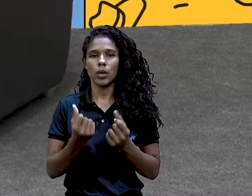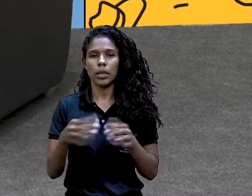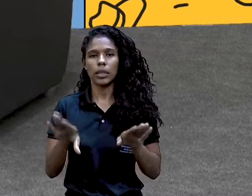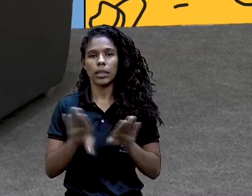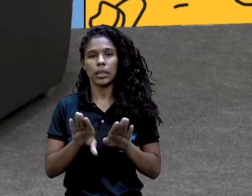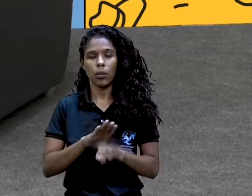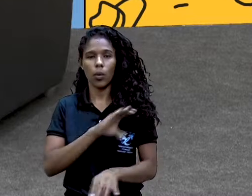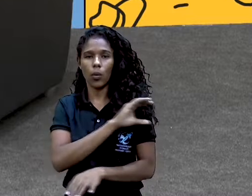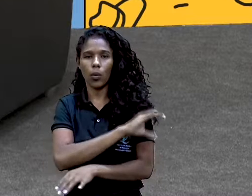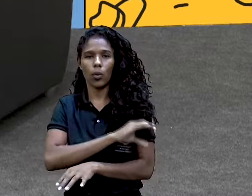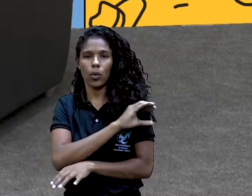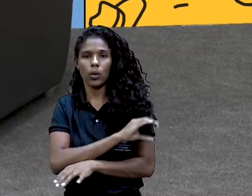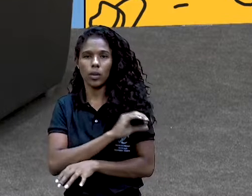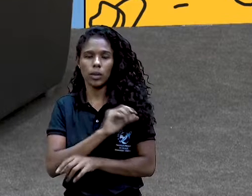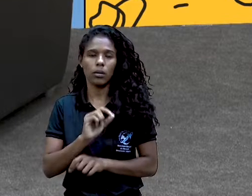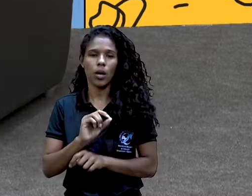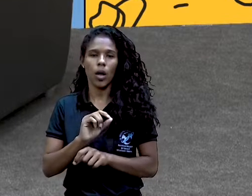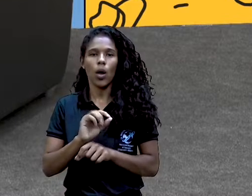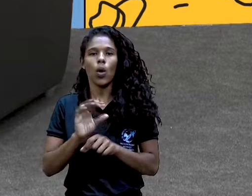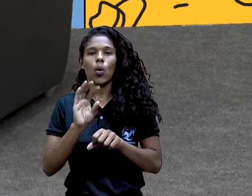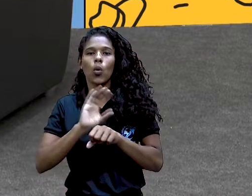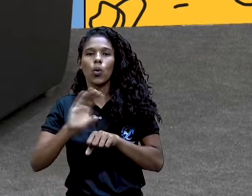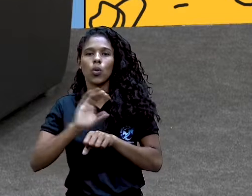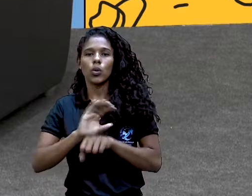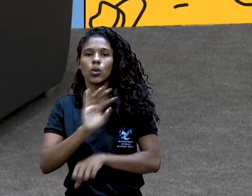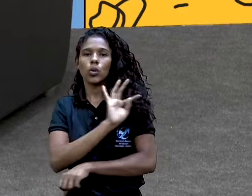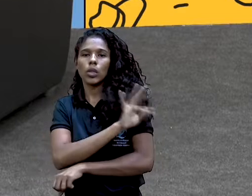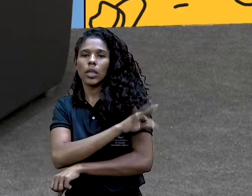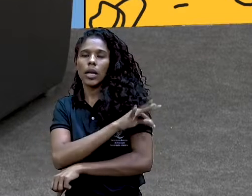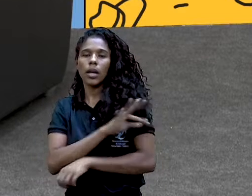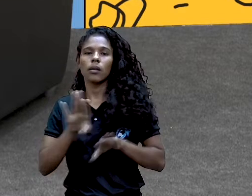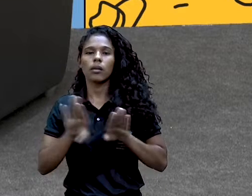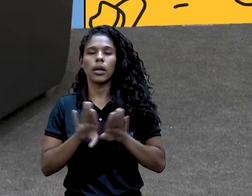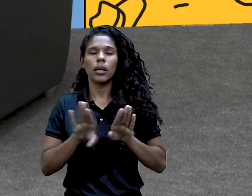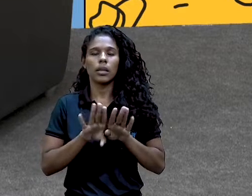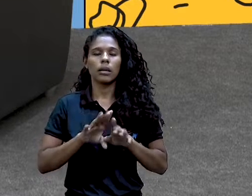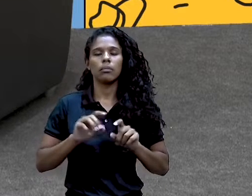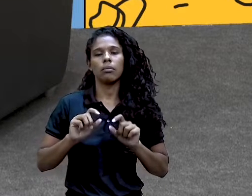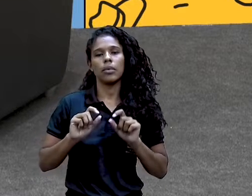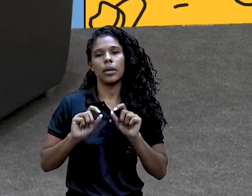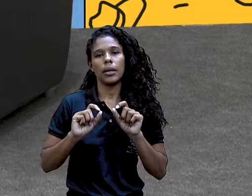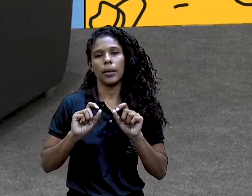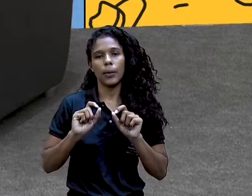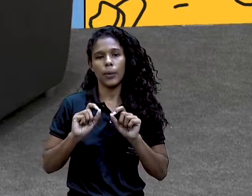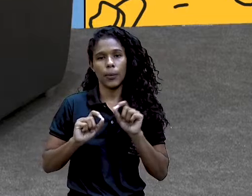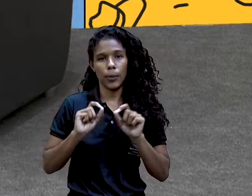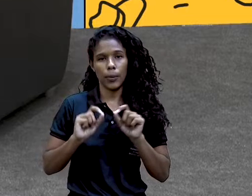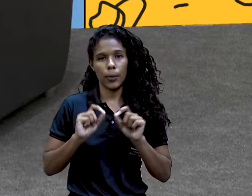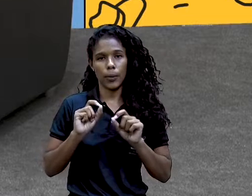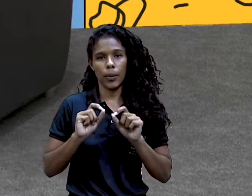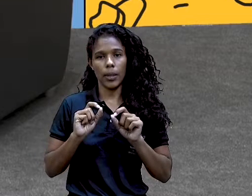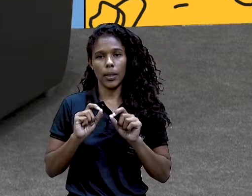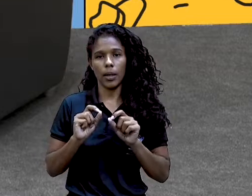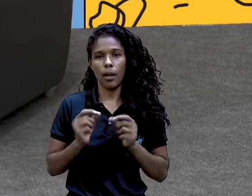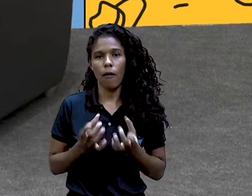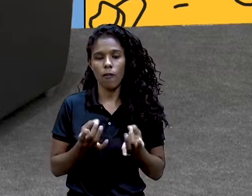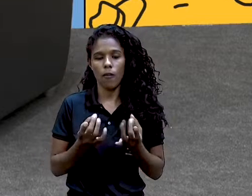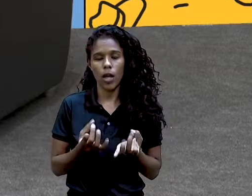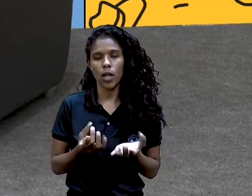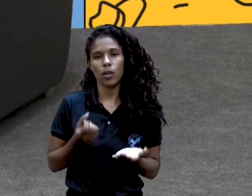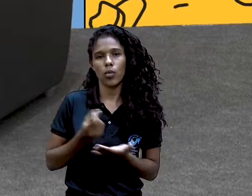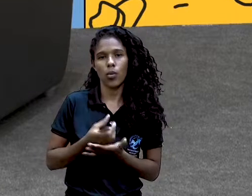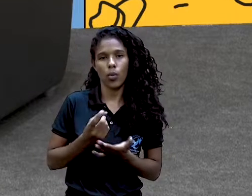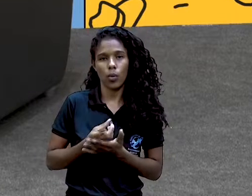vendas aqui no estado. A minha vida, Sofia, ela é vinculada à educação. Tanto que eu estou fazendo mestrado